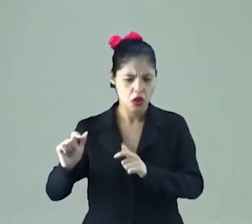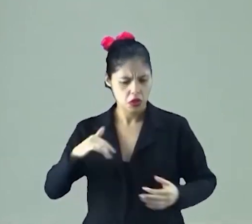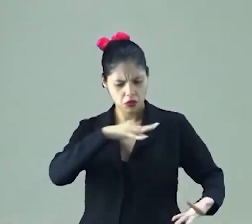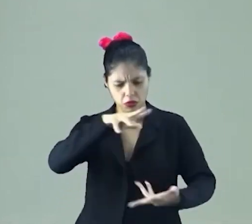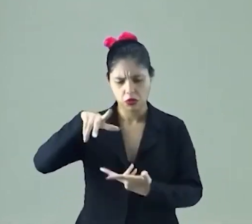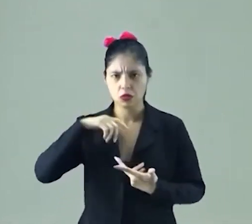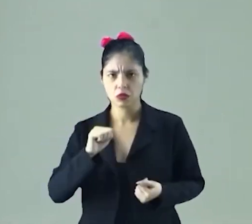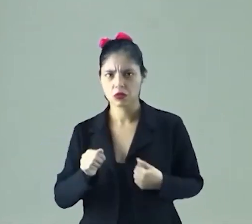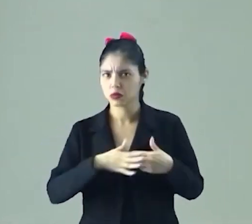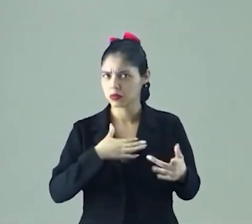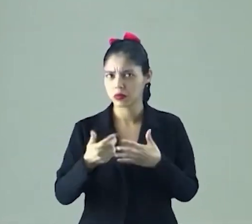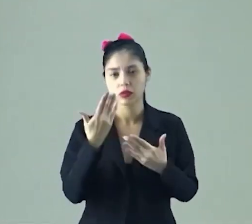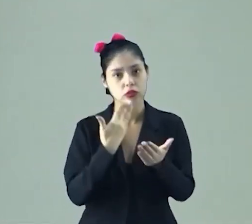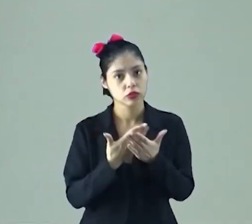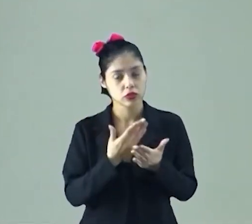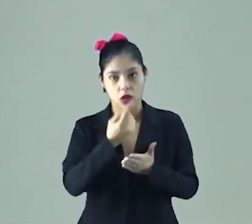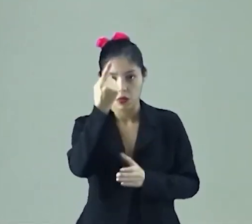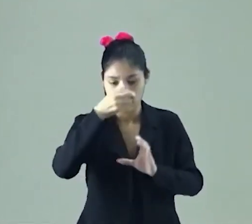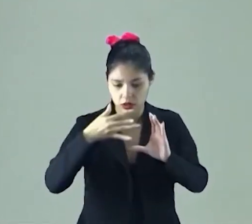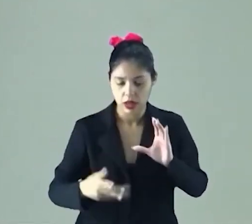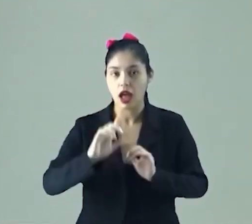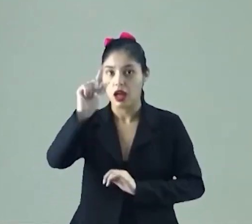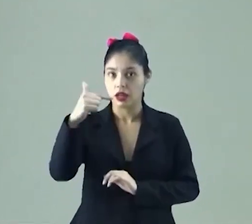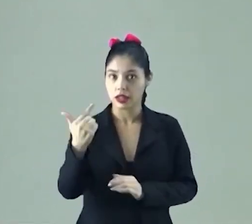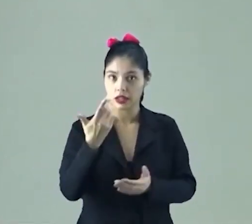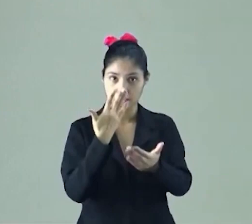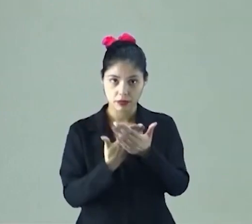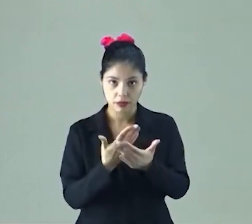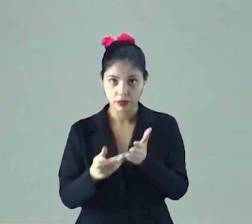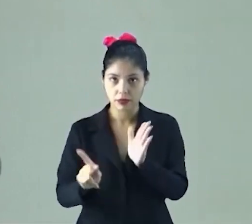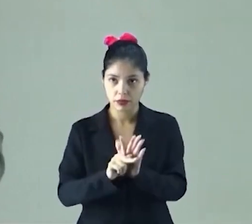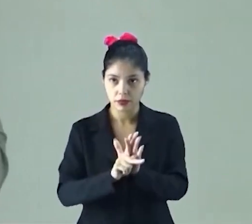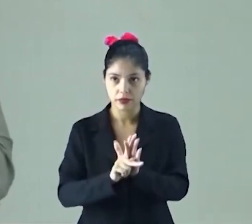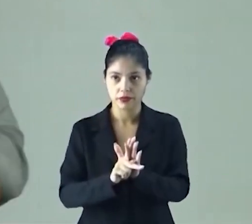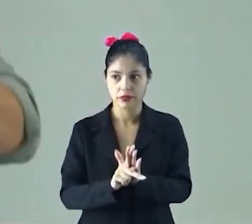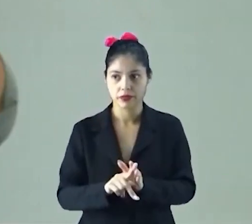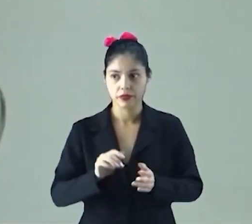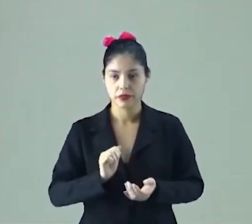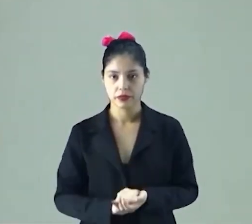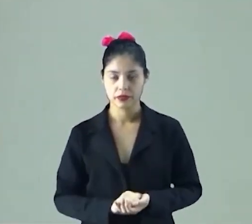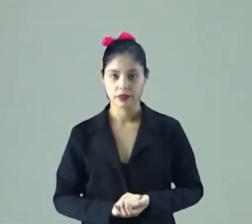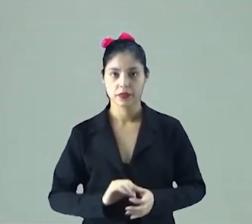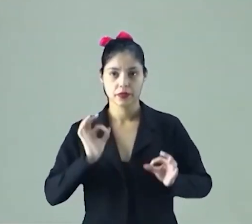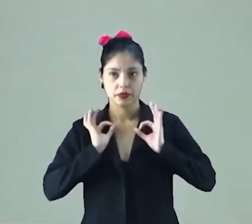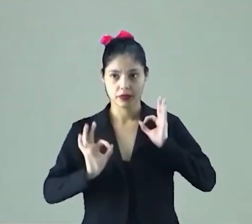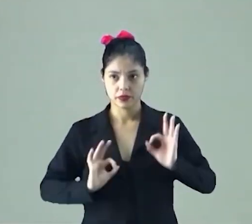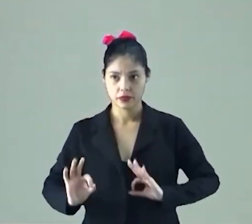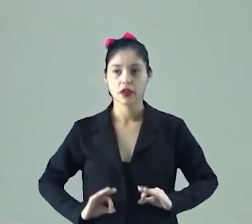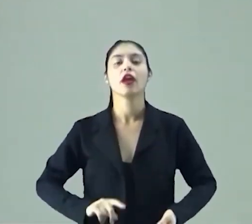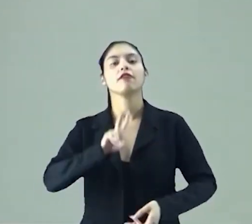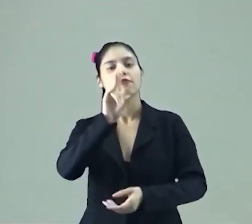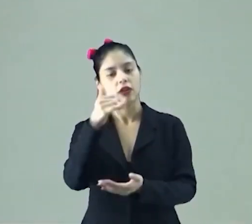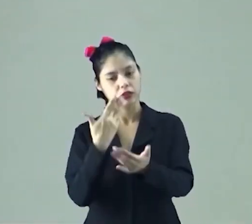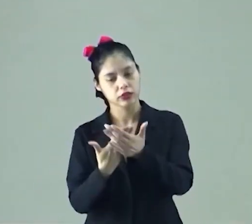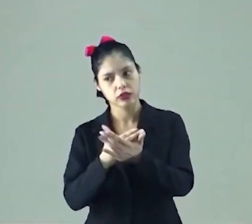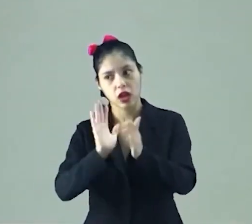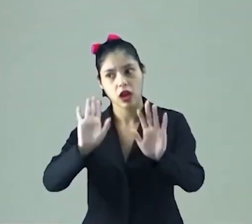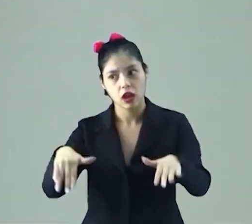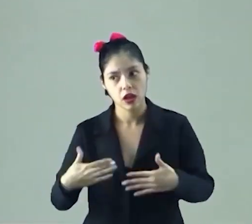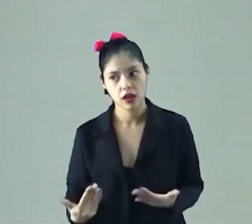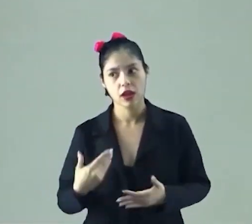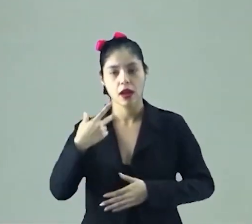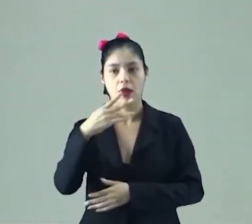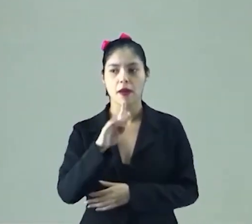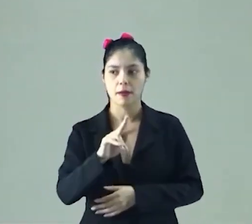lugar do mundo, se ele for estudar uma espécie, vai ser aquela espécie. Por exemplo, se for a espécie da onça, então ele vai estudar qual espécie?